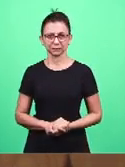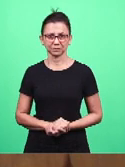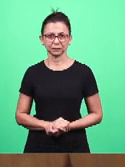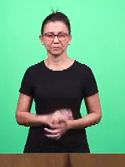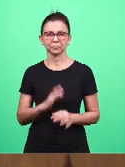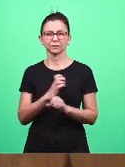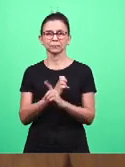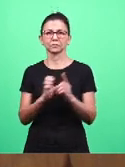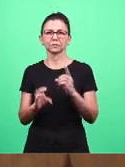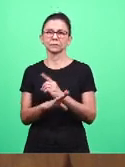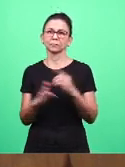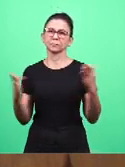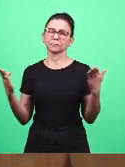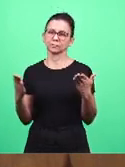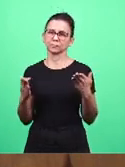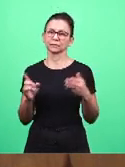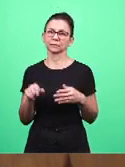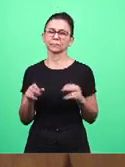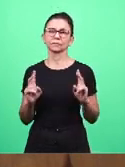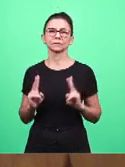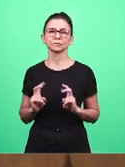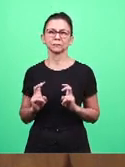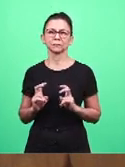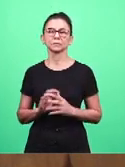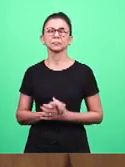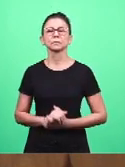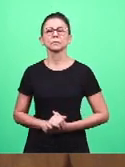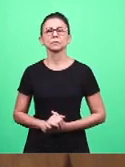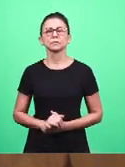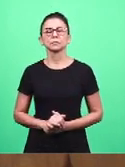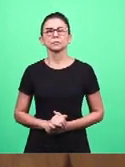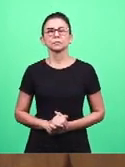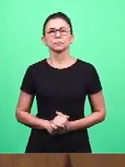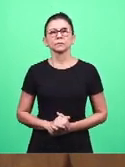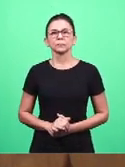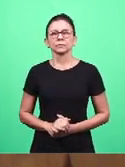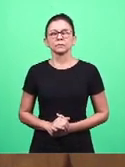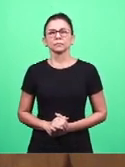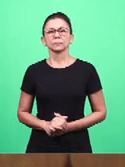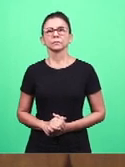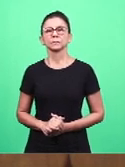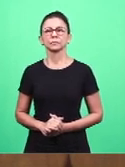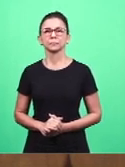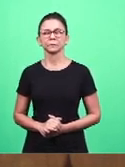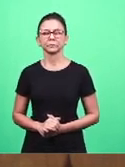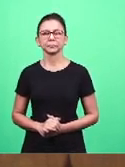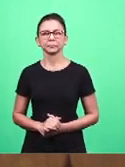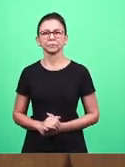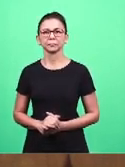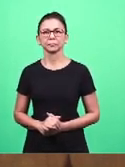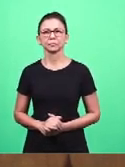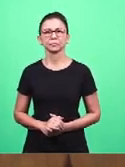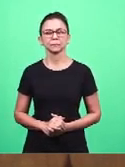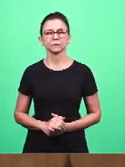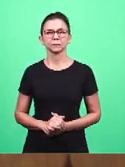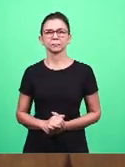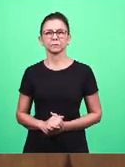entre os muçulmanos e os judeus, os cristãos, seja lá o que for. Não estamos preocupados com isso.